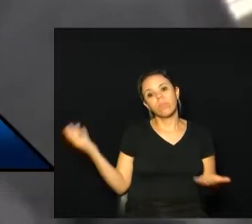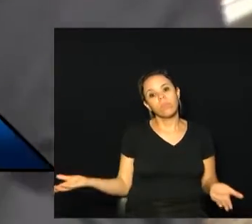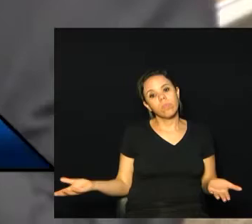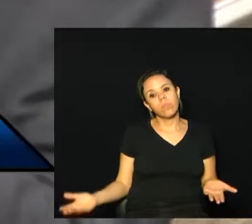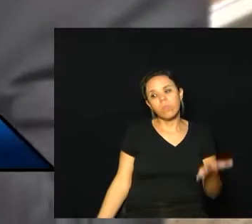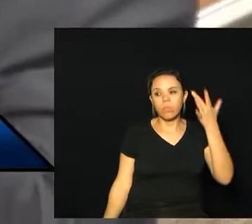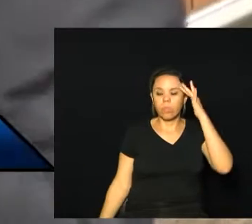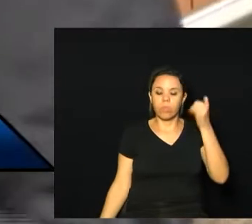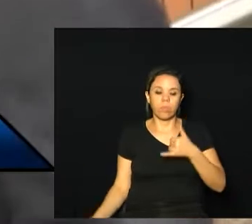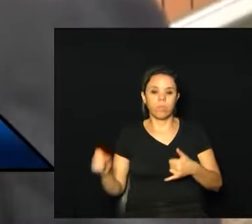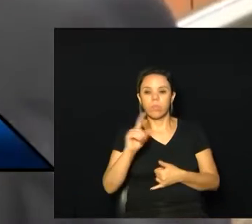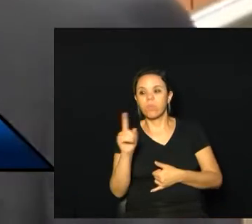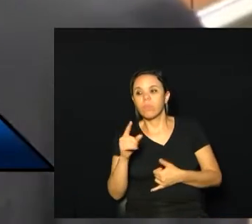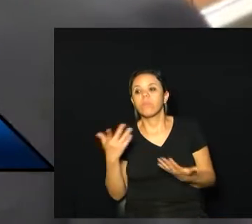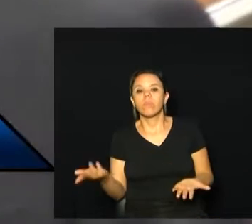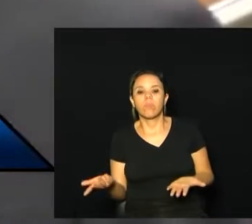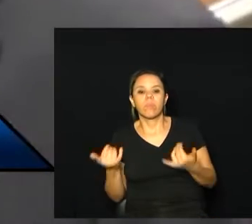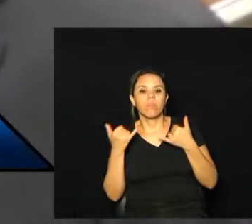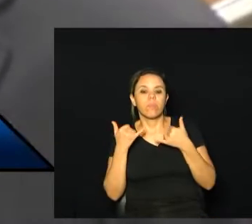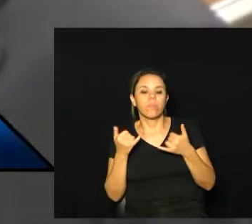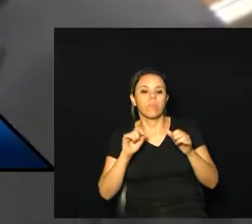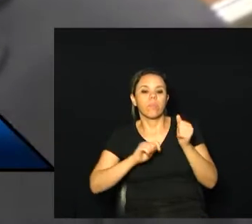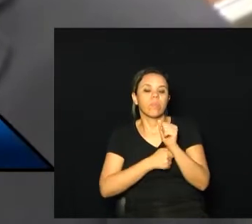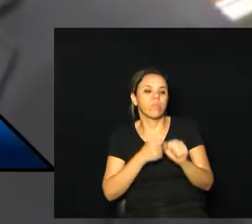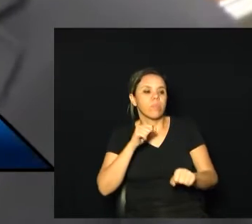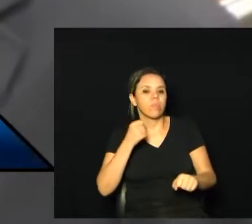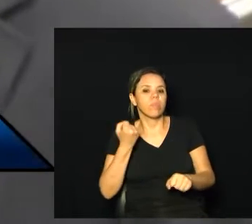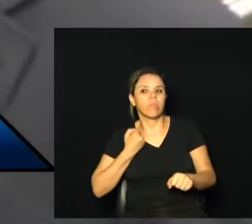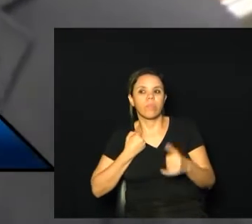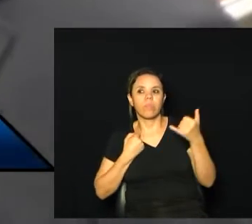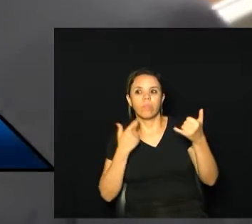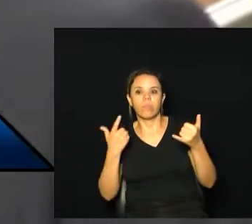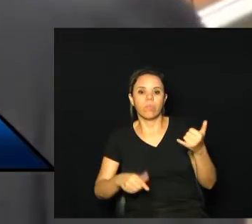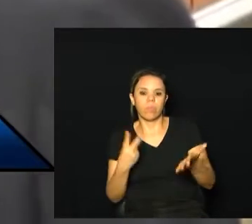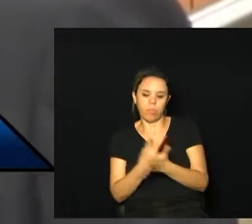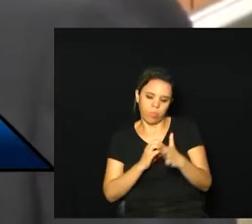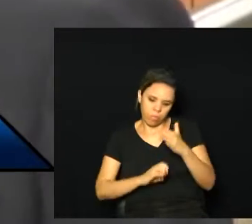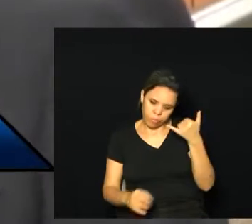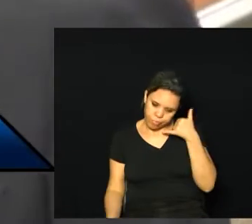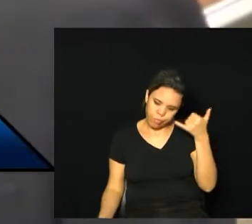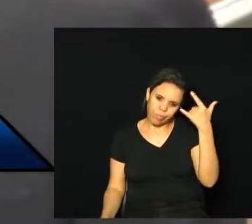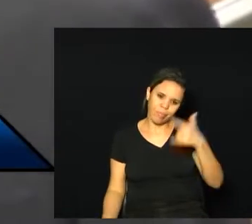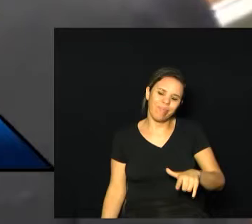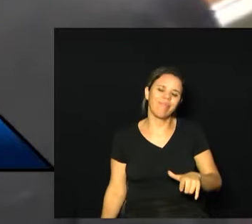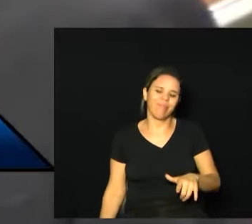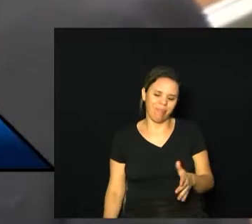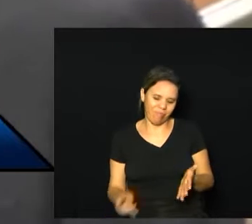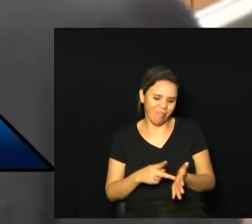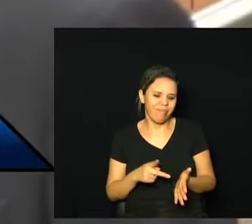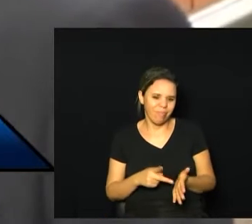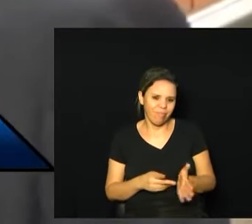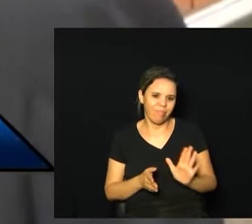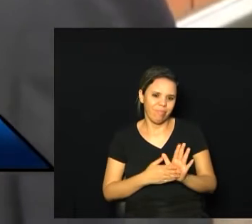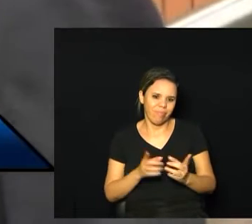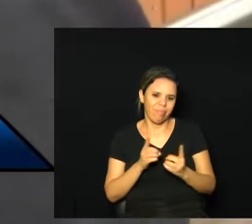você não sabe se atende, se não atende, você atende, bloqueia aquele número de telemarketing, depois a mesma empresa torna ligar novamente, oferecendo